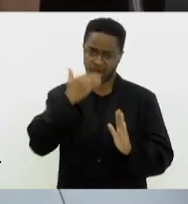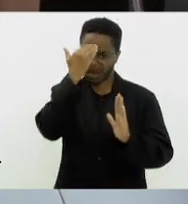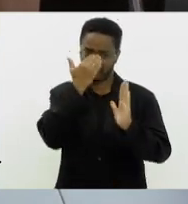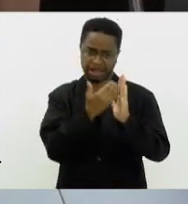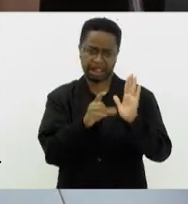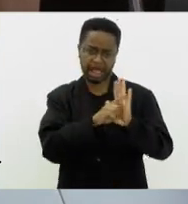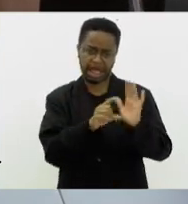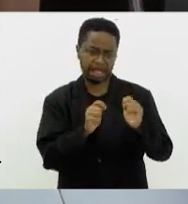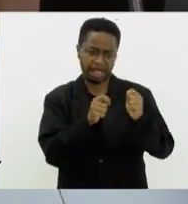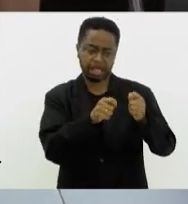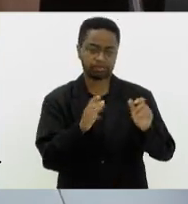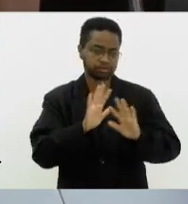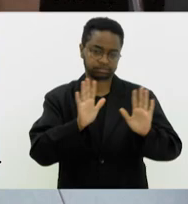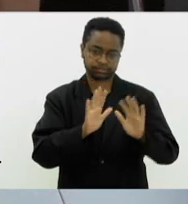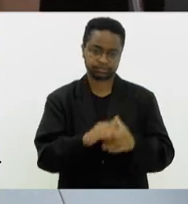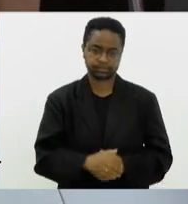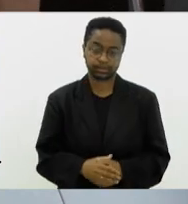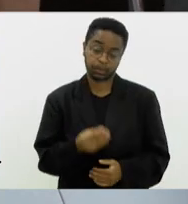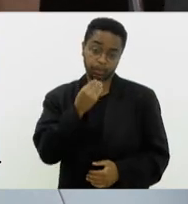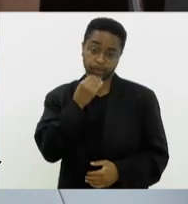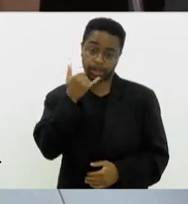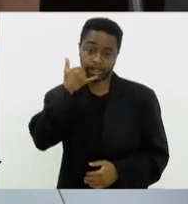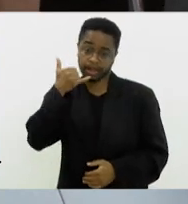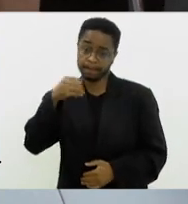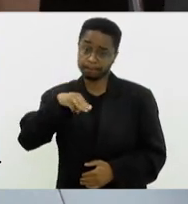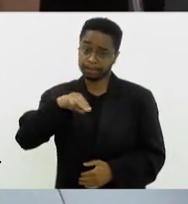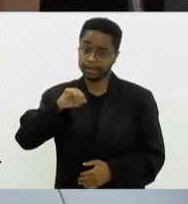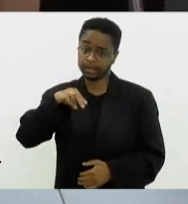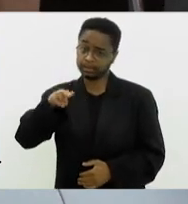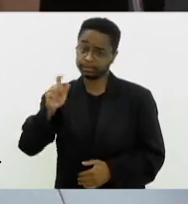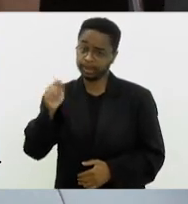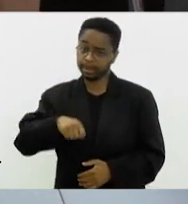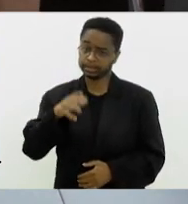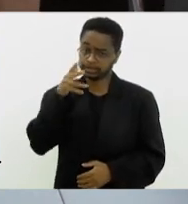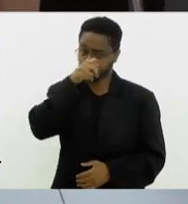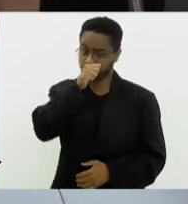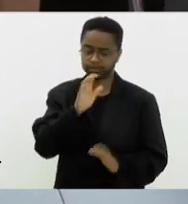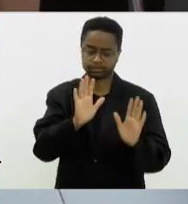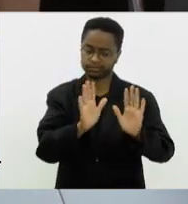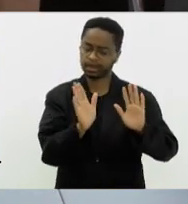enfim. Poderia ter ligado o deputado Mink, o deputado Mink ia lá te salvar. Não, mas espera aí.